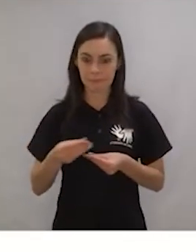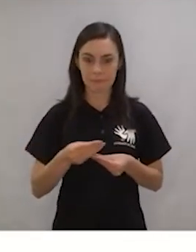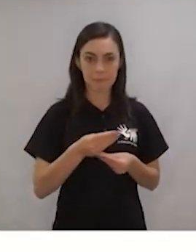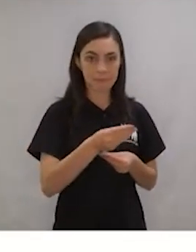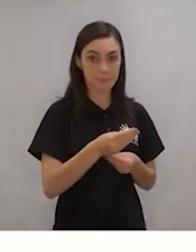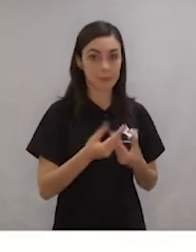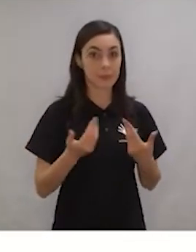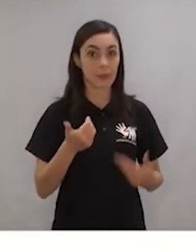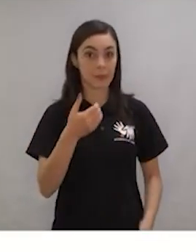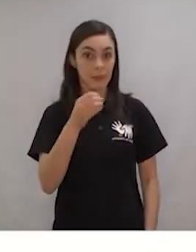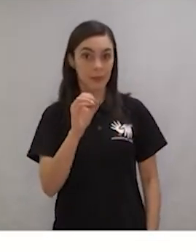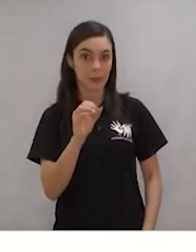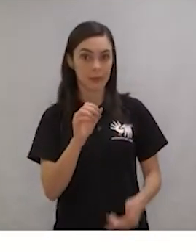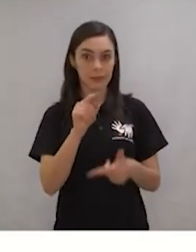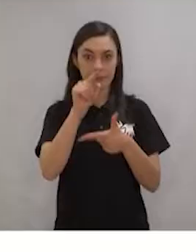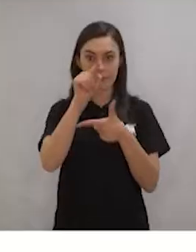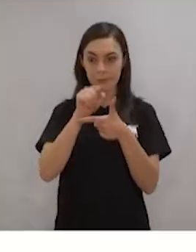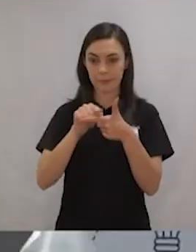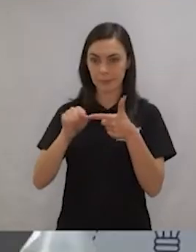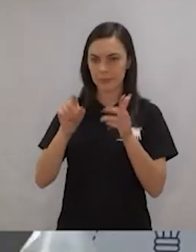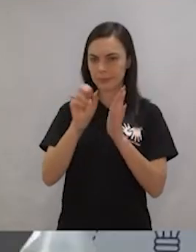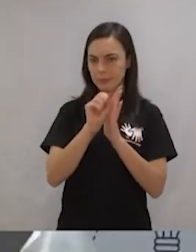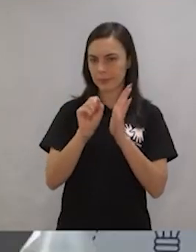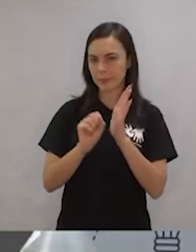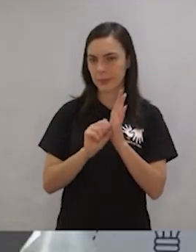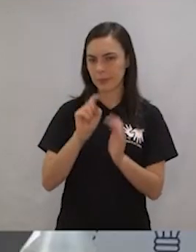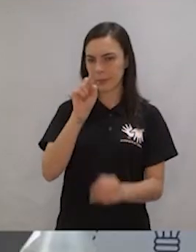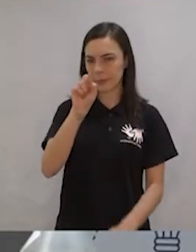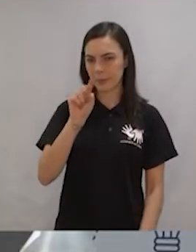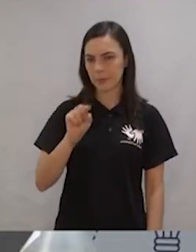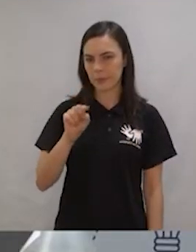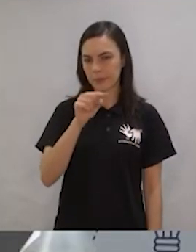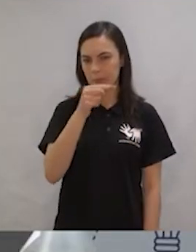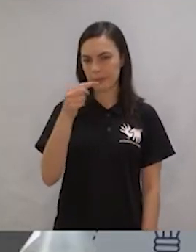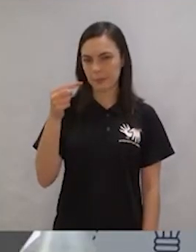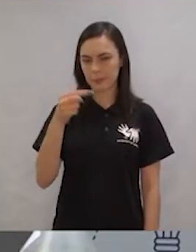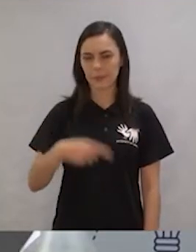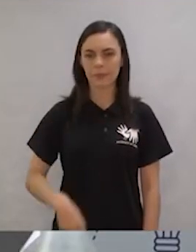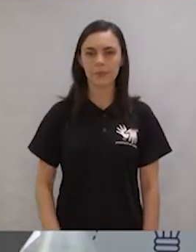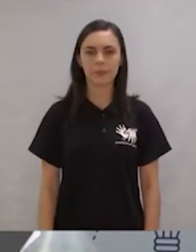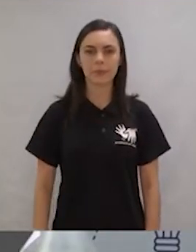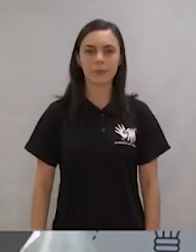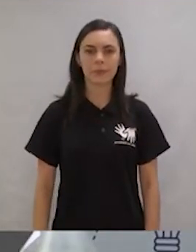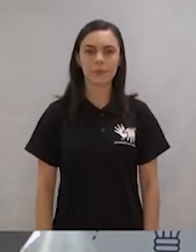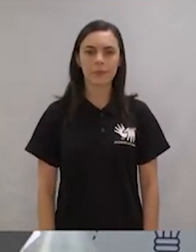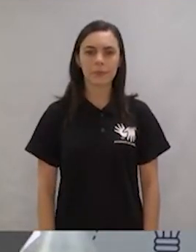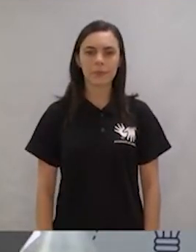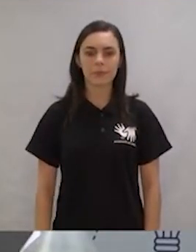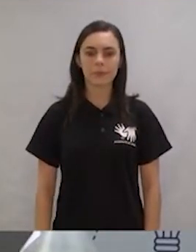Letícia. Então, dividir é o símbolo da divisão.